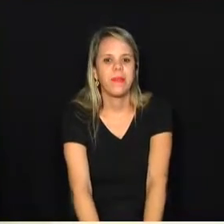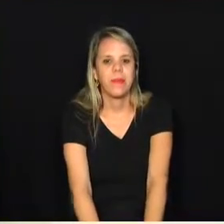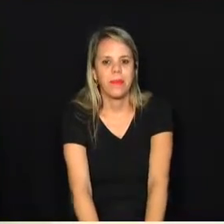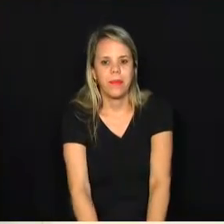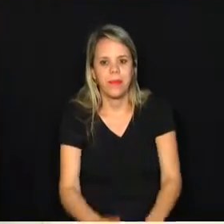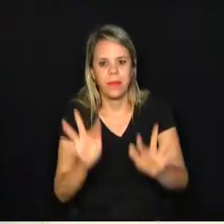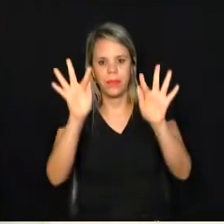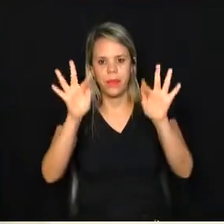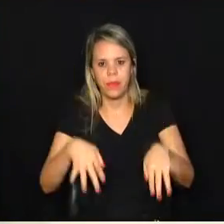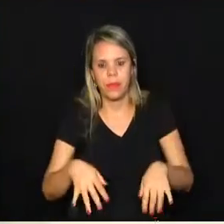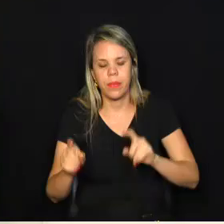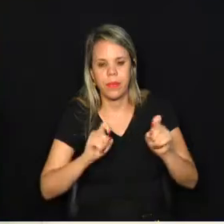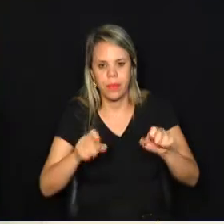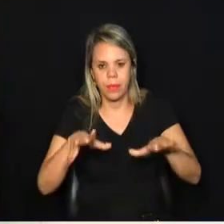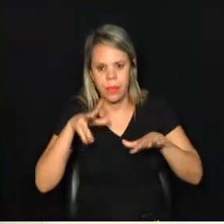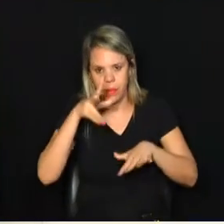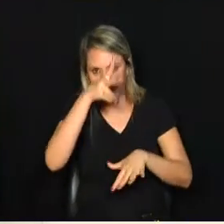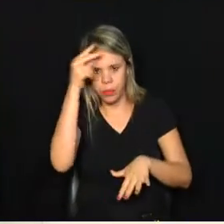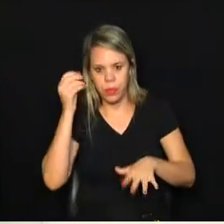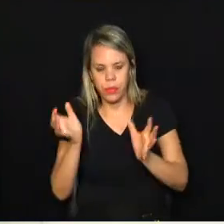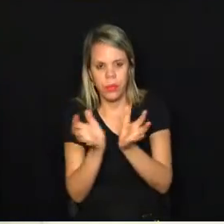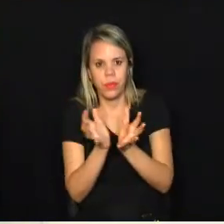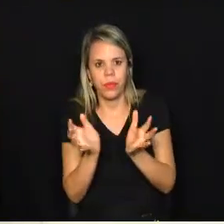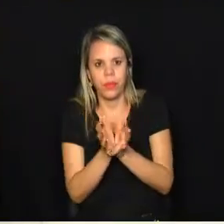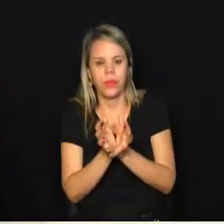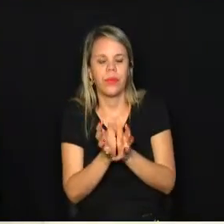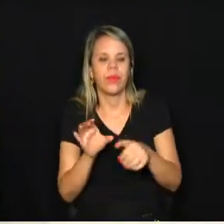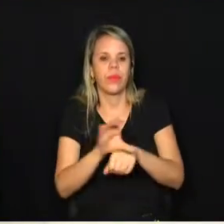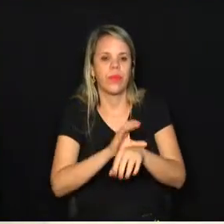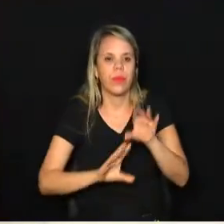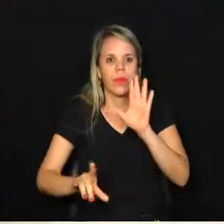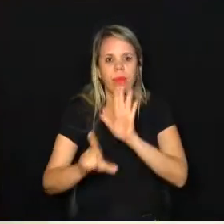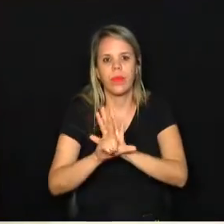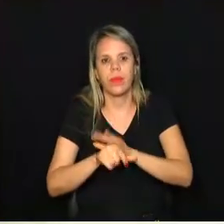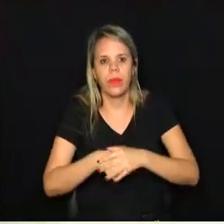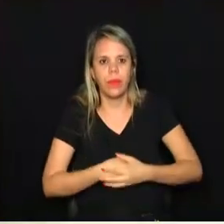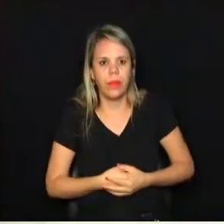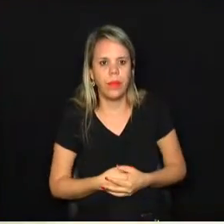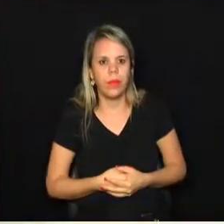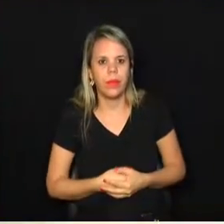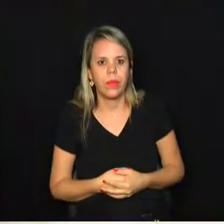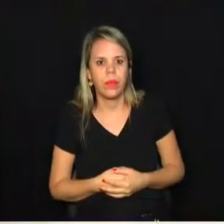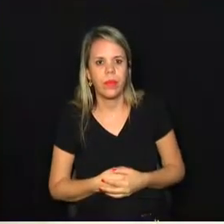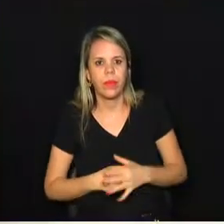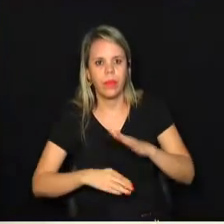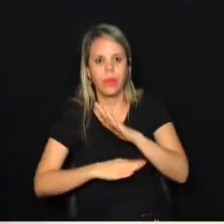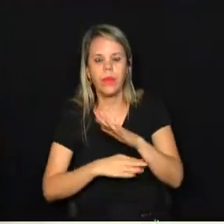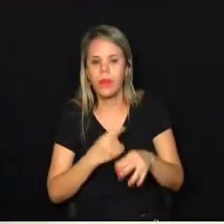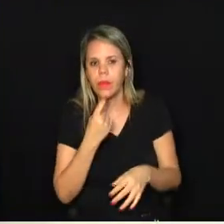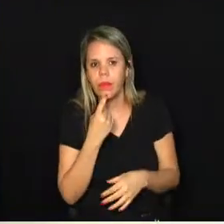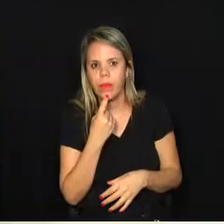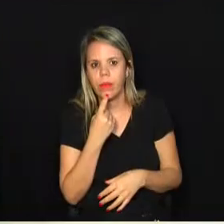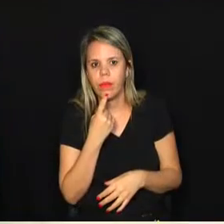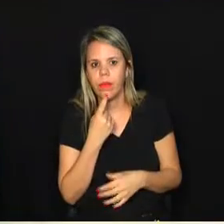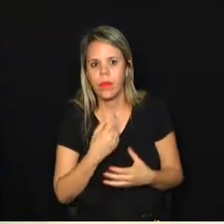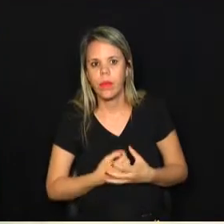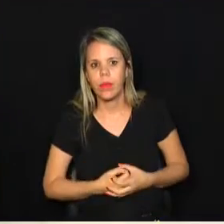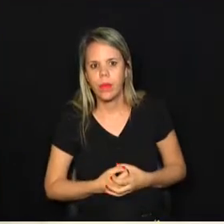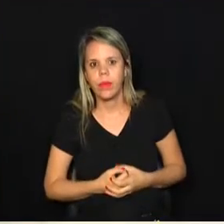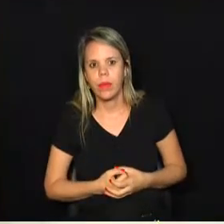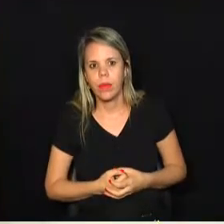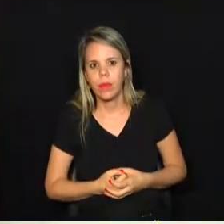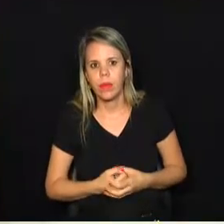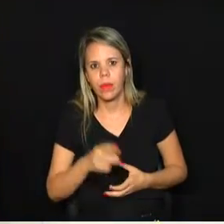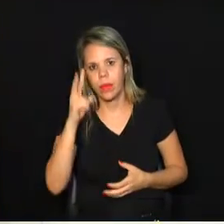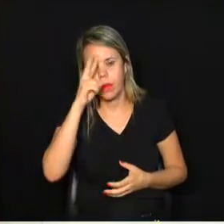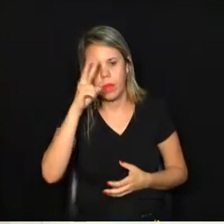Está encerrada esta audiência pública da Comissão Permanente de Constituição e Legalidade da Câmara de Campinas, a Constileg.